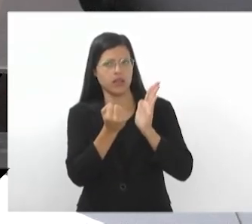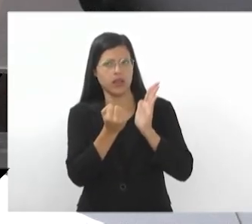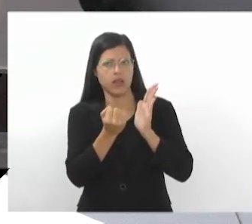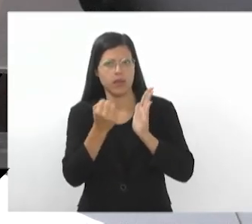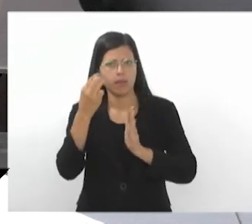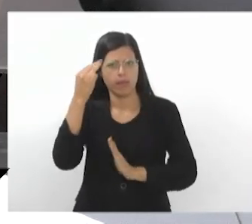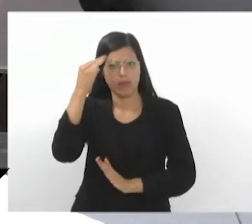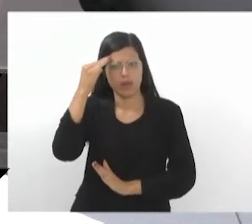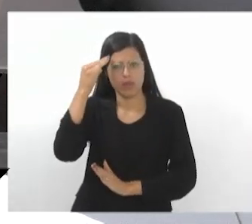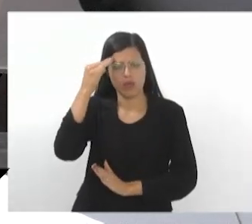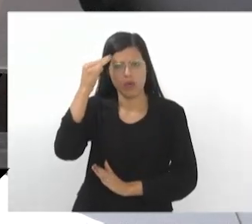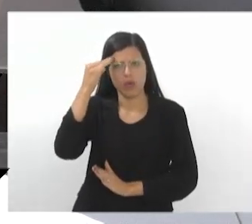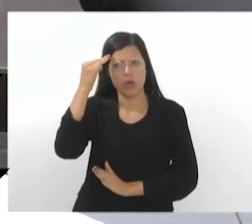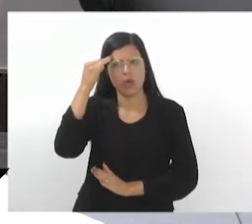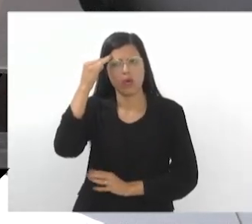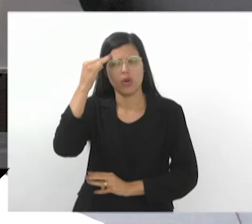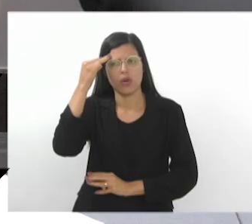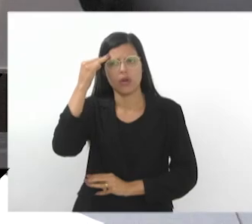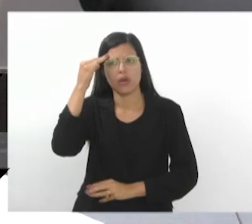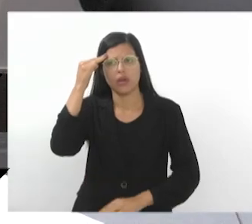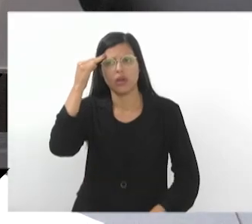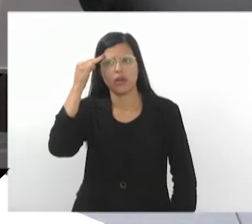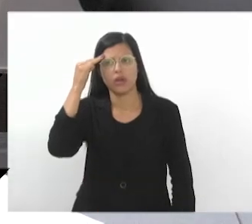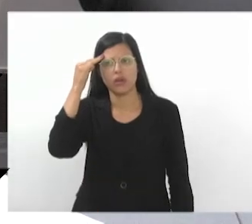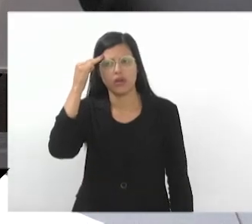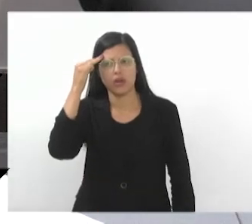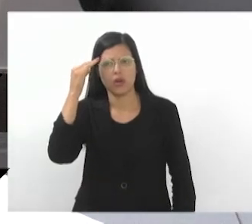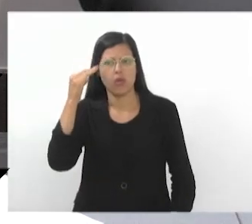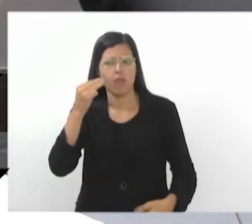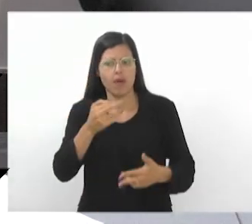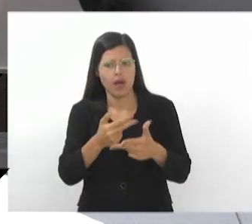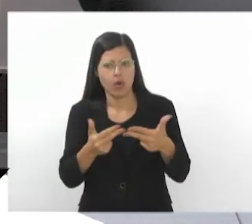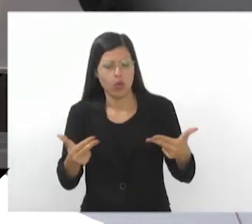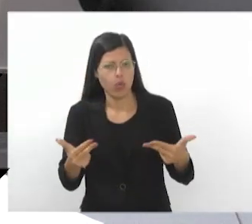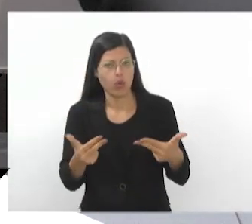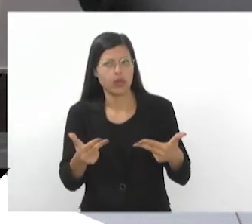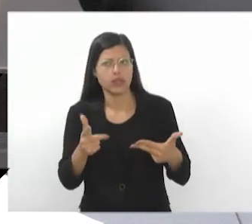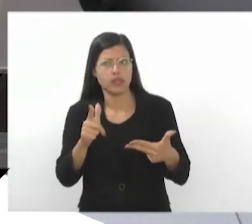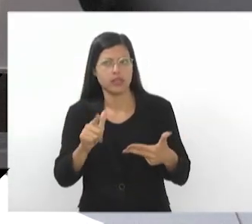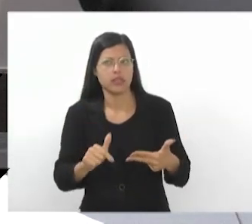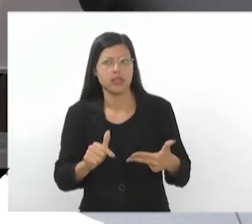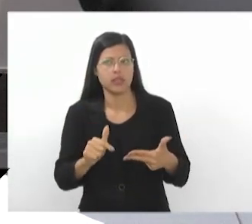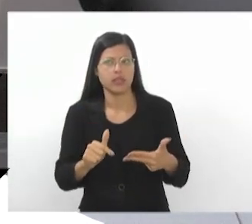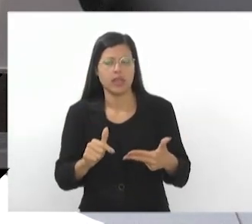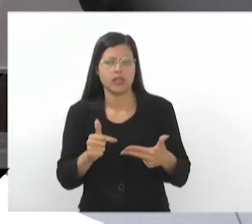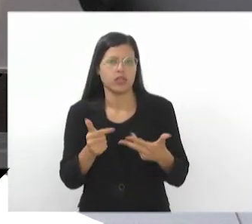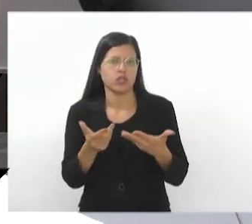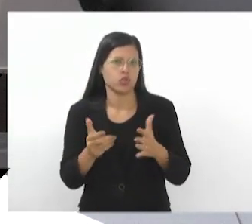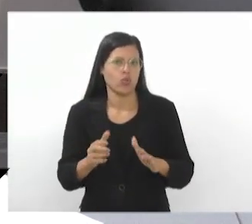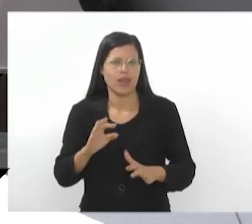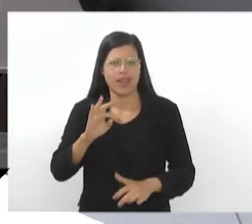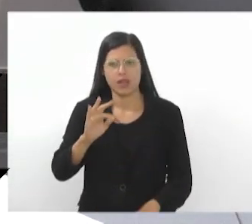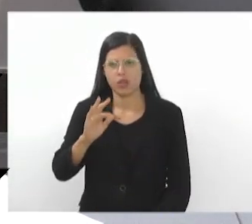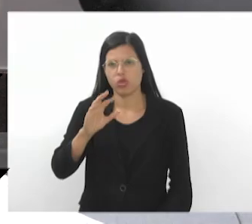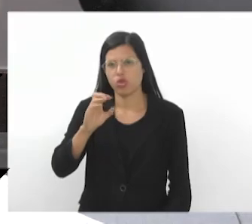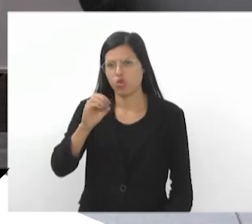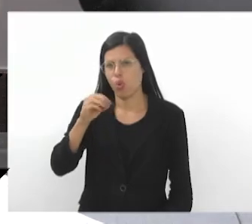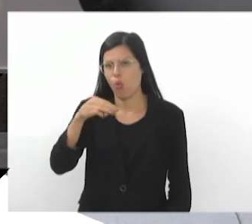uma memória, enfim, algo físico que a gente não quer tombar, mas para